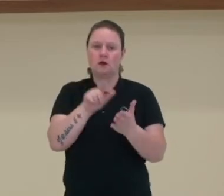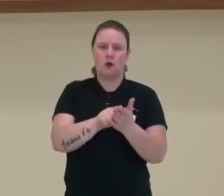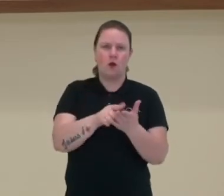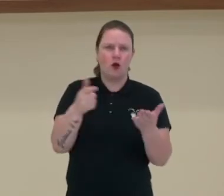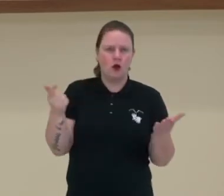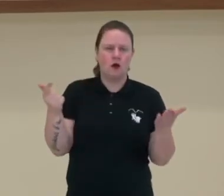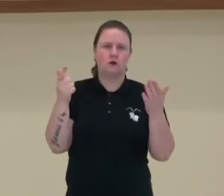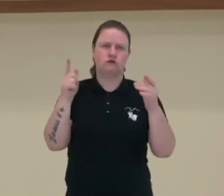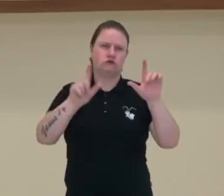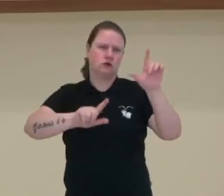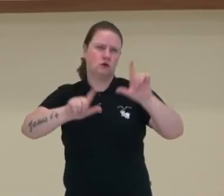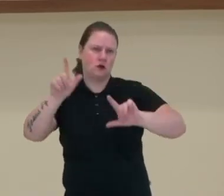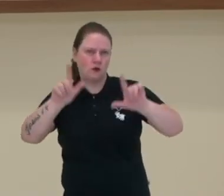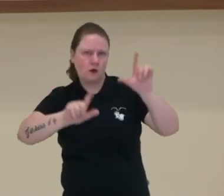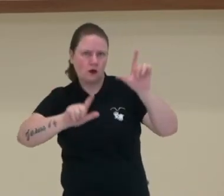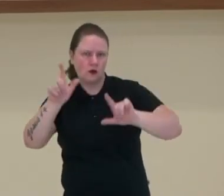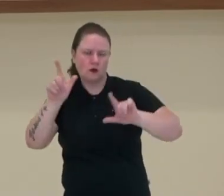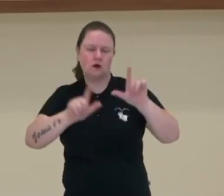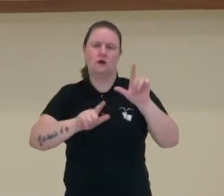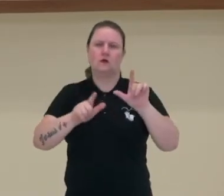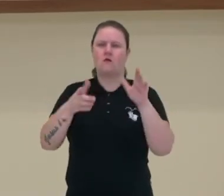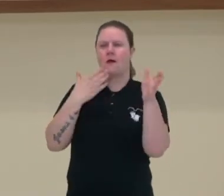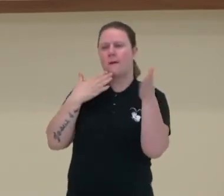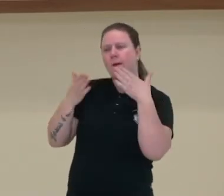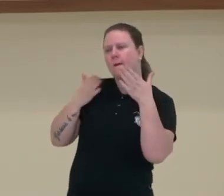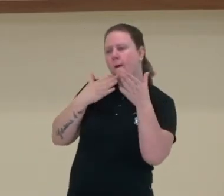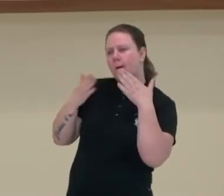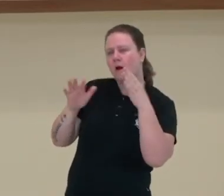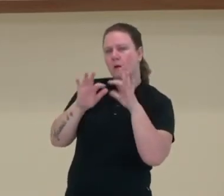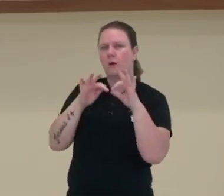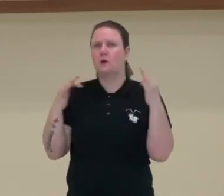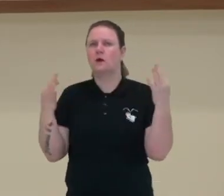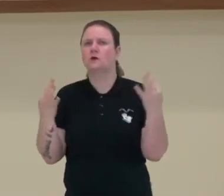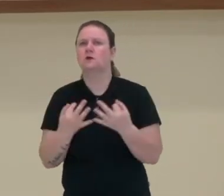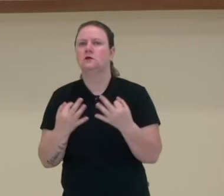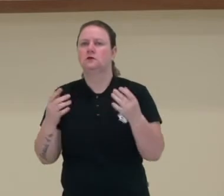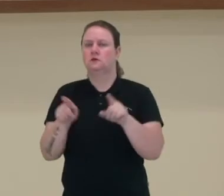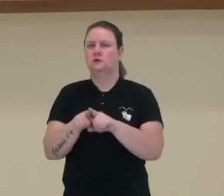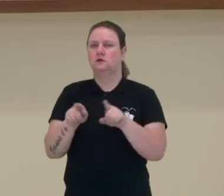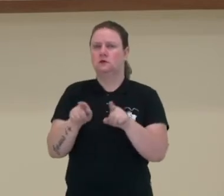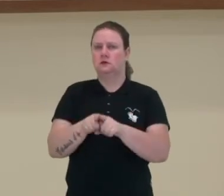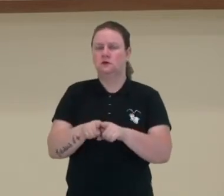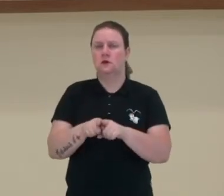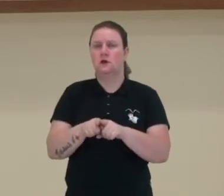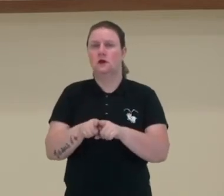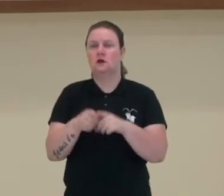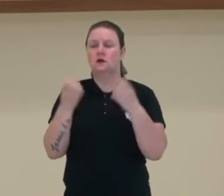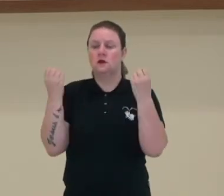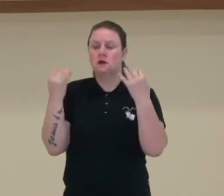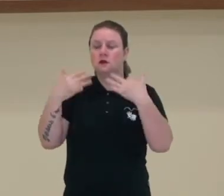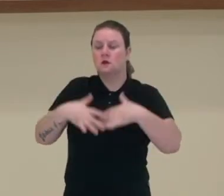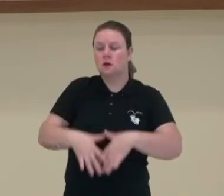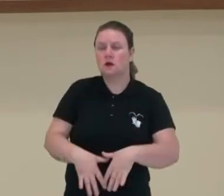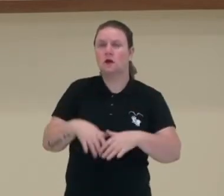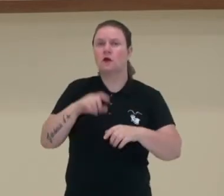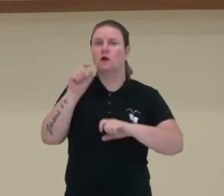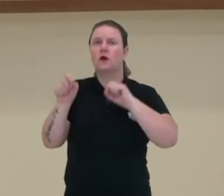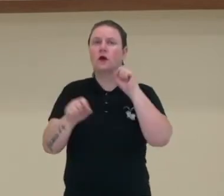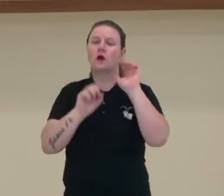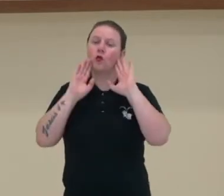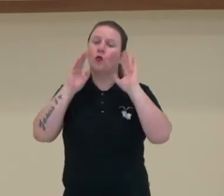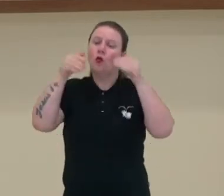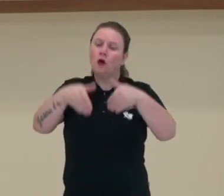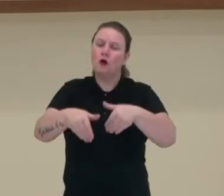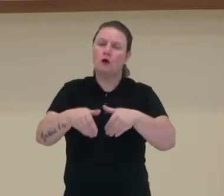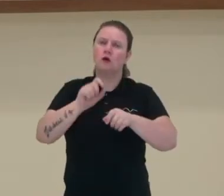jornal, nas coisas que você conversa na sua casa e que você fale um pouco a respeito disso, de que